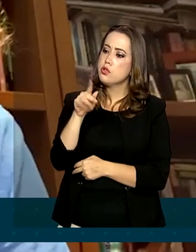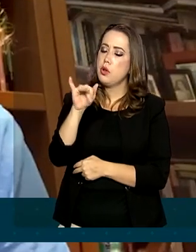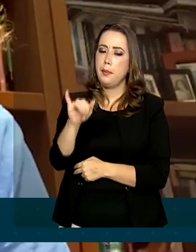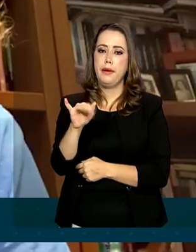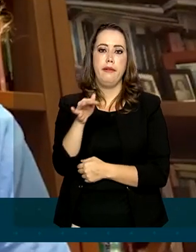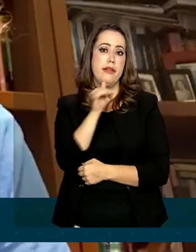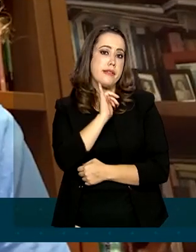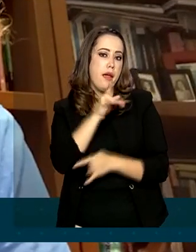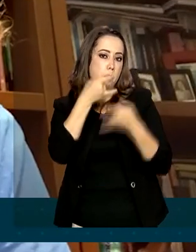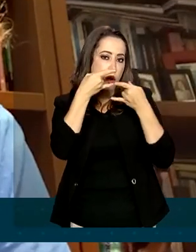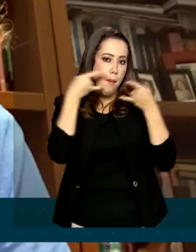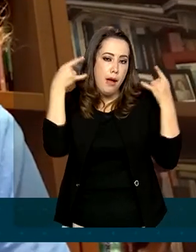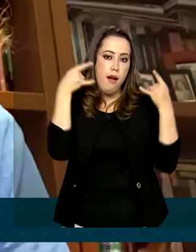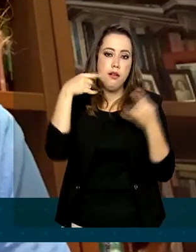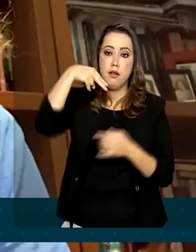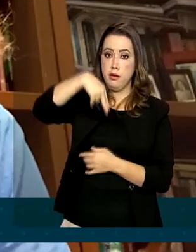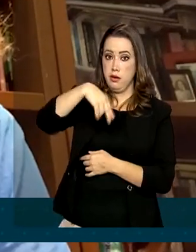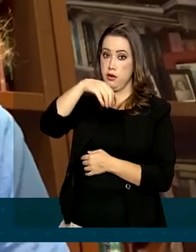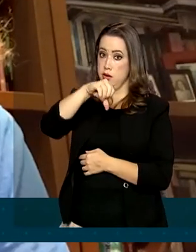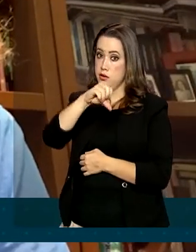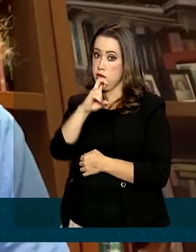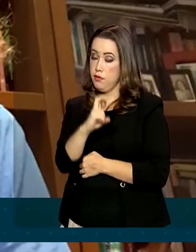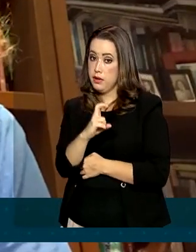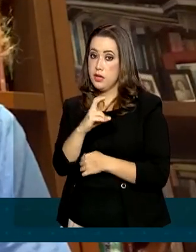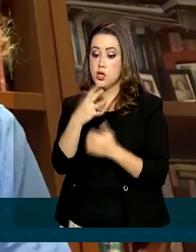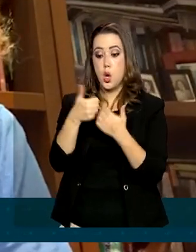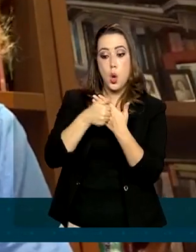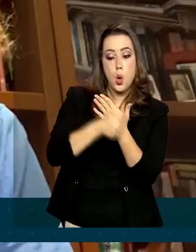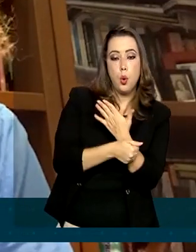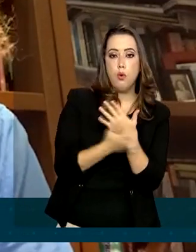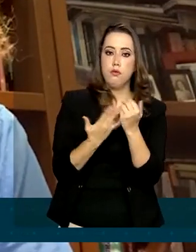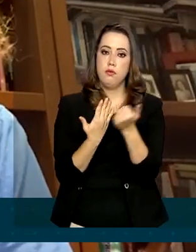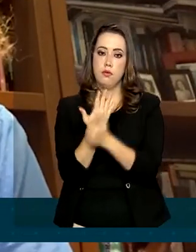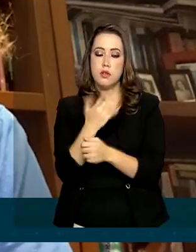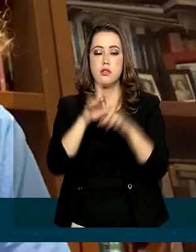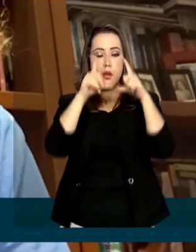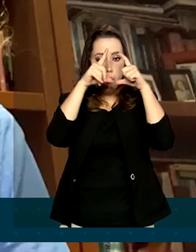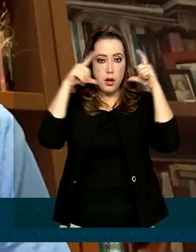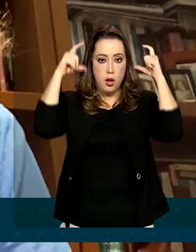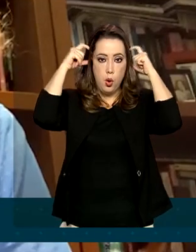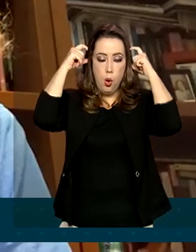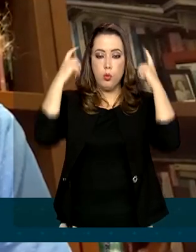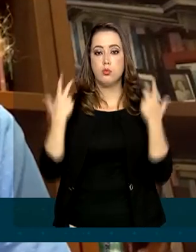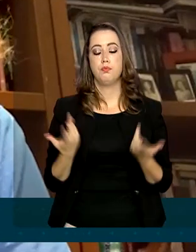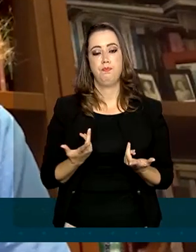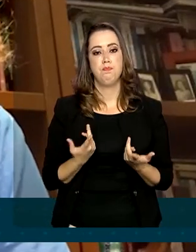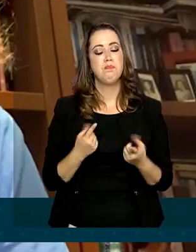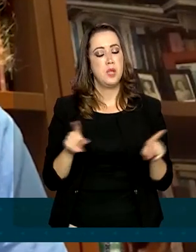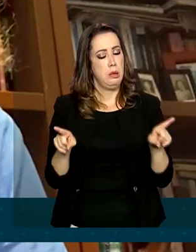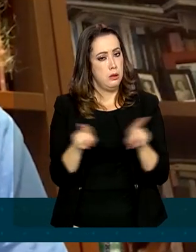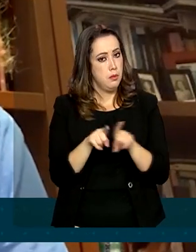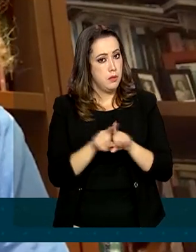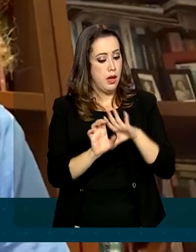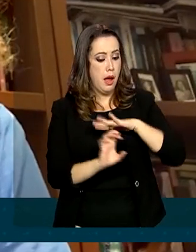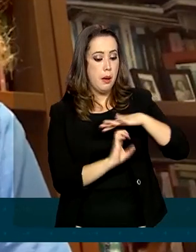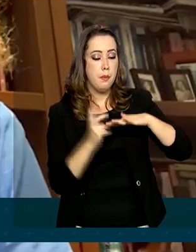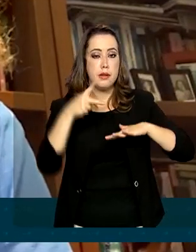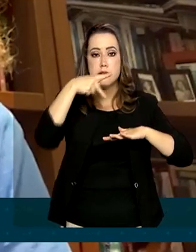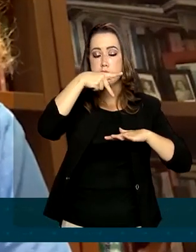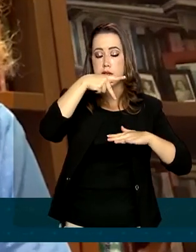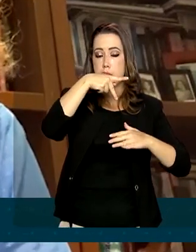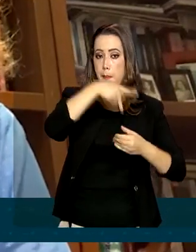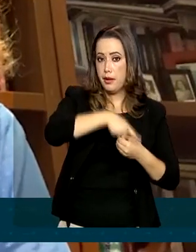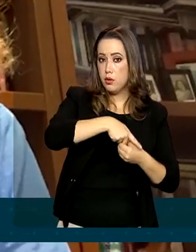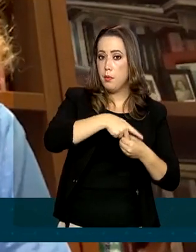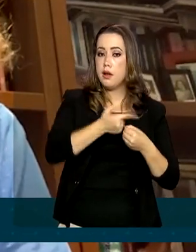máscaras N95, luvas e óculos. Além disso, a Petrobras redirecionou